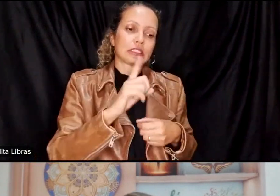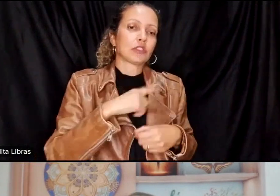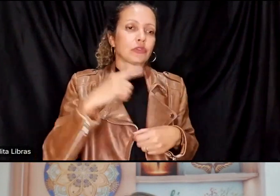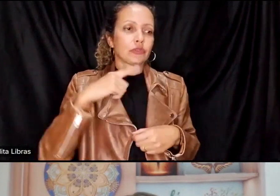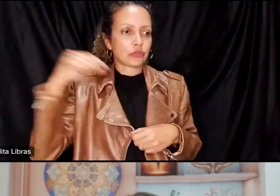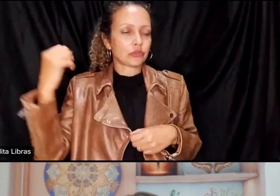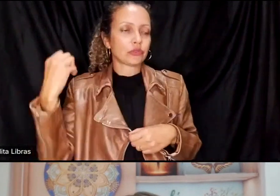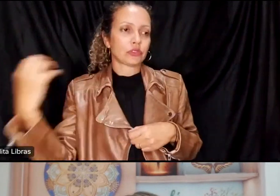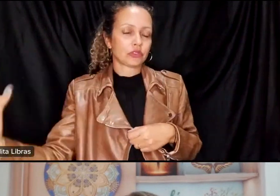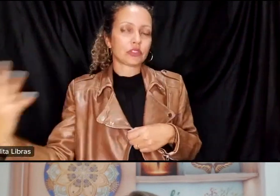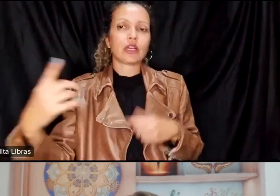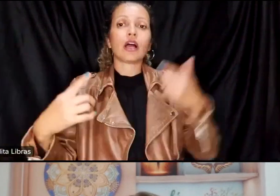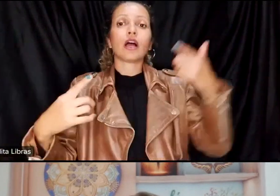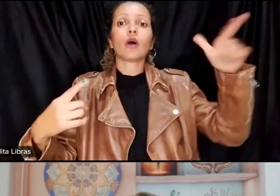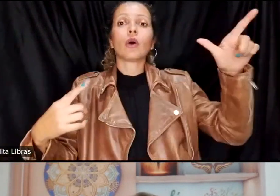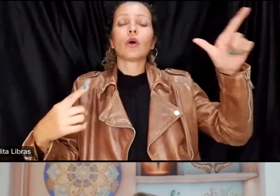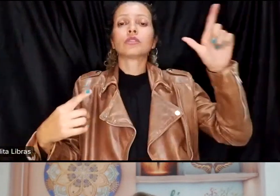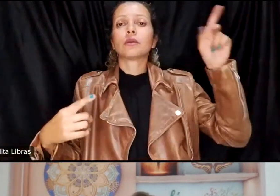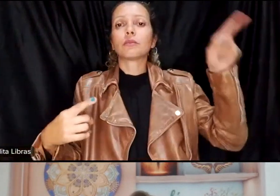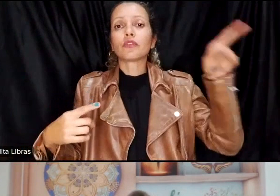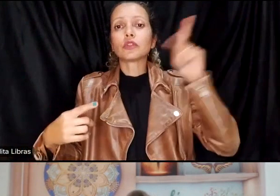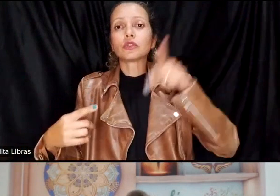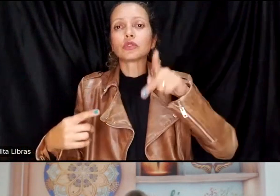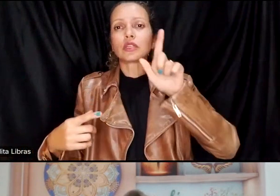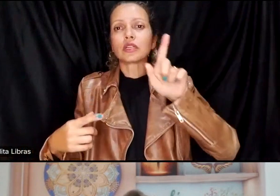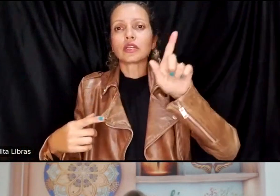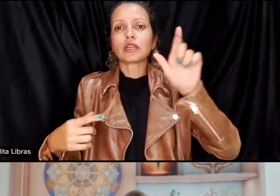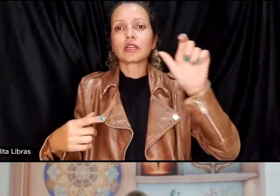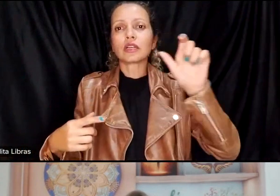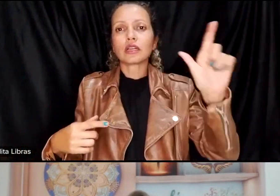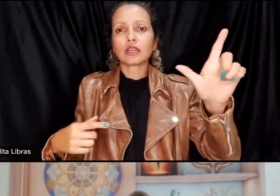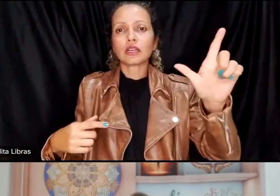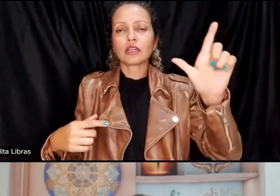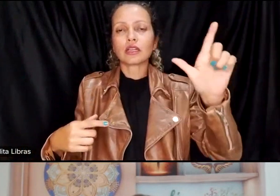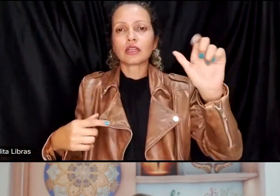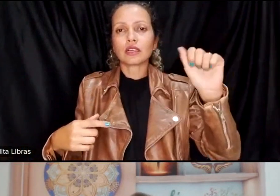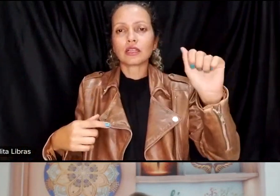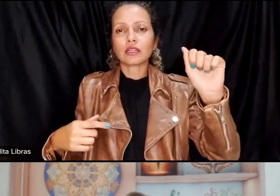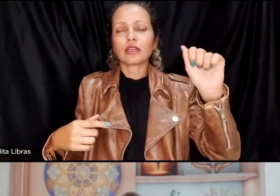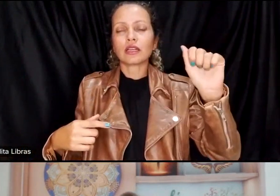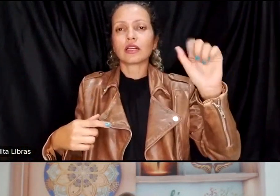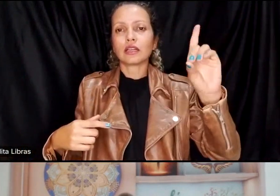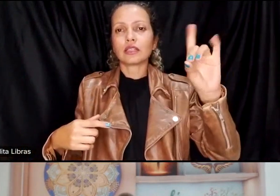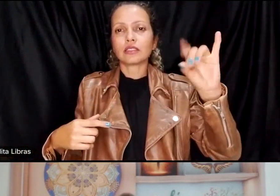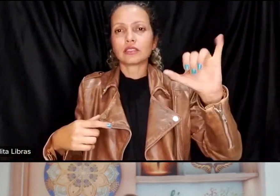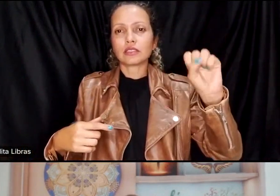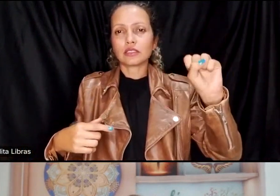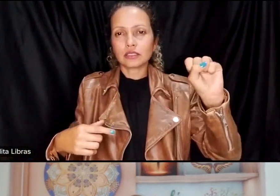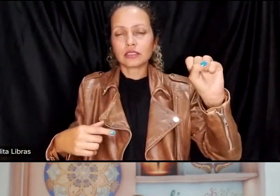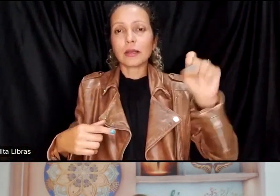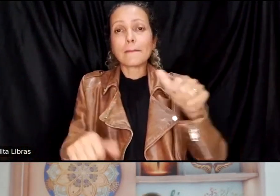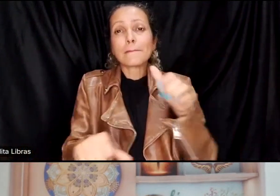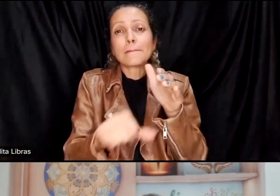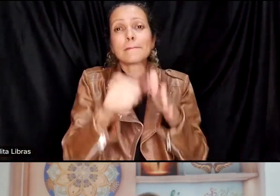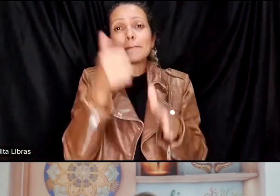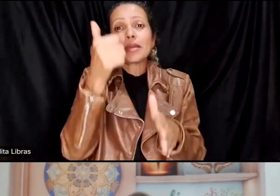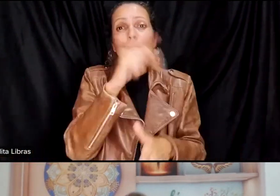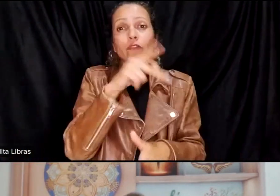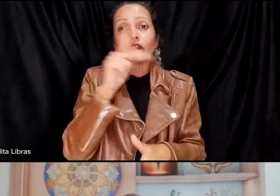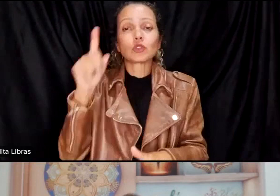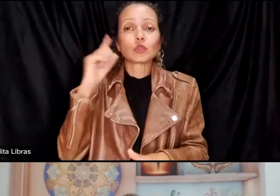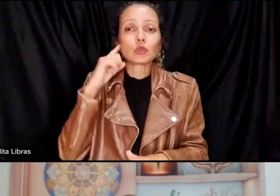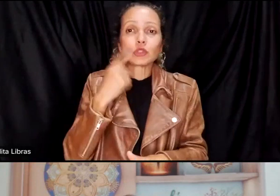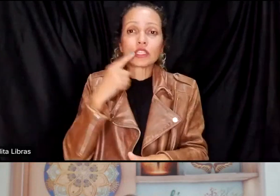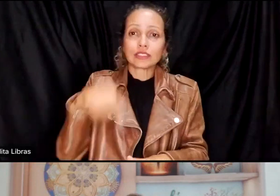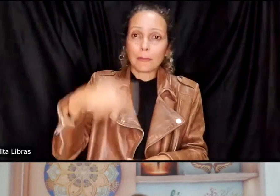do Brasil, né? E ela vai vir para Campinas, porque ela vai fazer o pós-doc. Será que